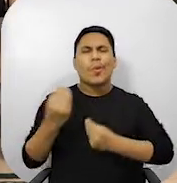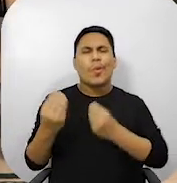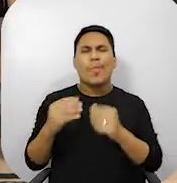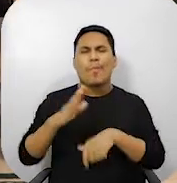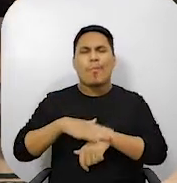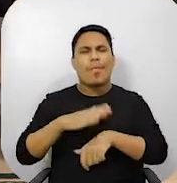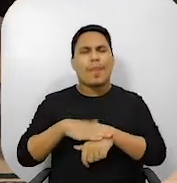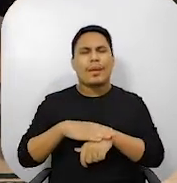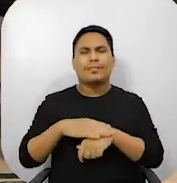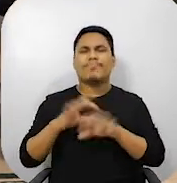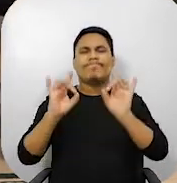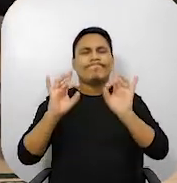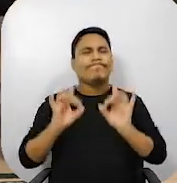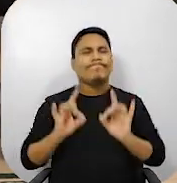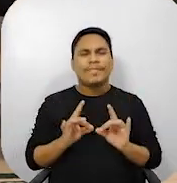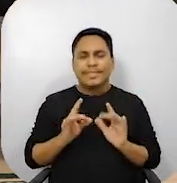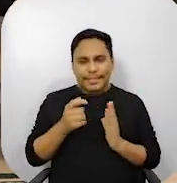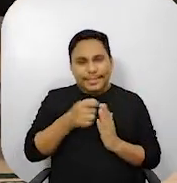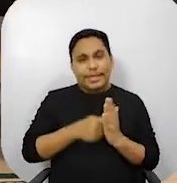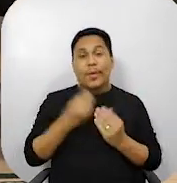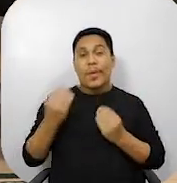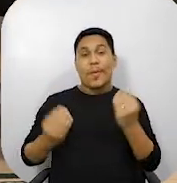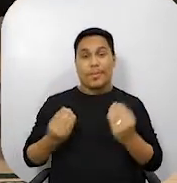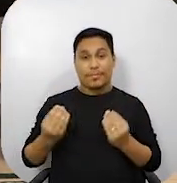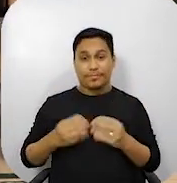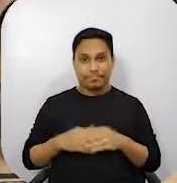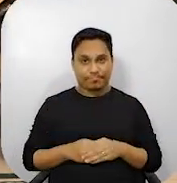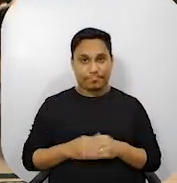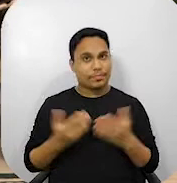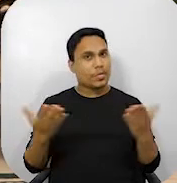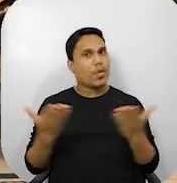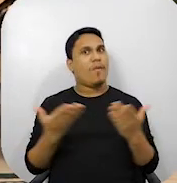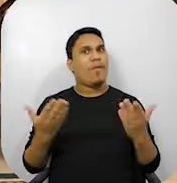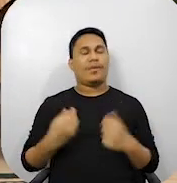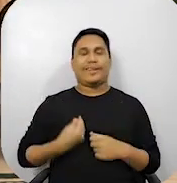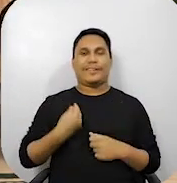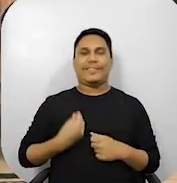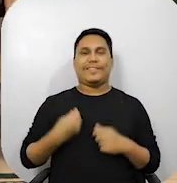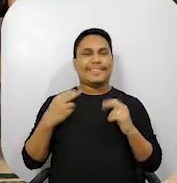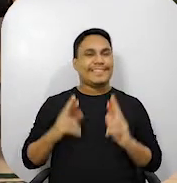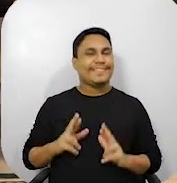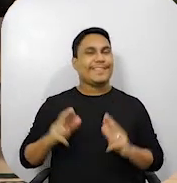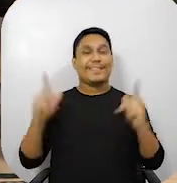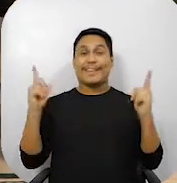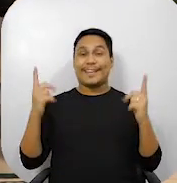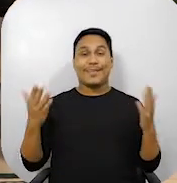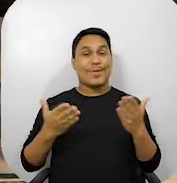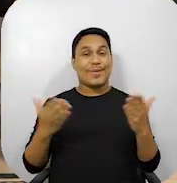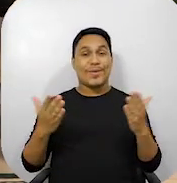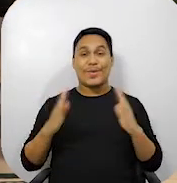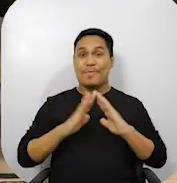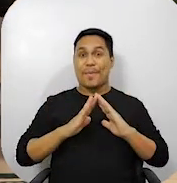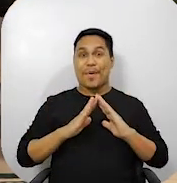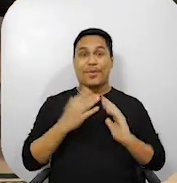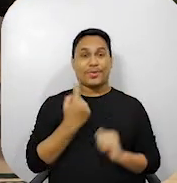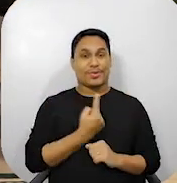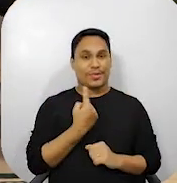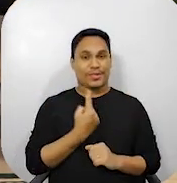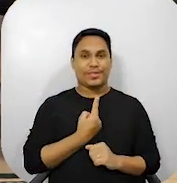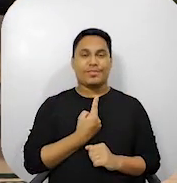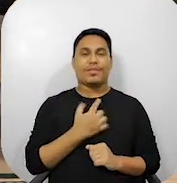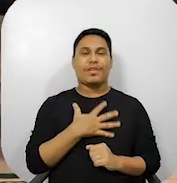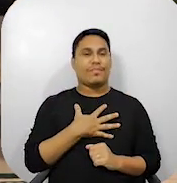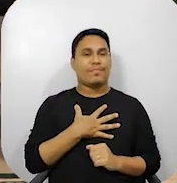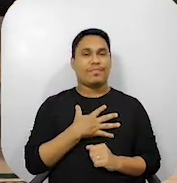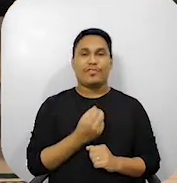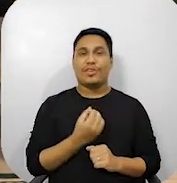parar sentar e escrever é hoje eu vivo uma realidade oposta né Porque eu moro sozinha Meus dois filhos já bateram